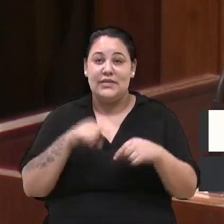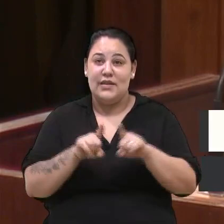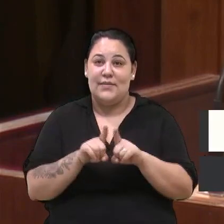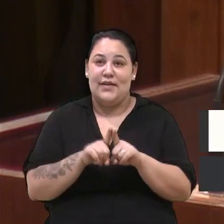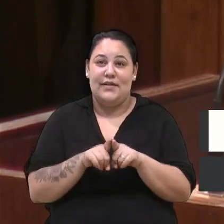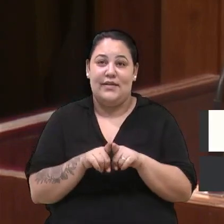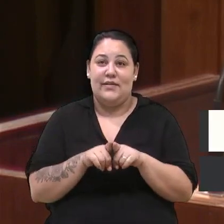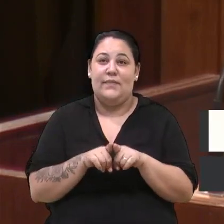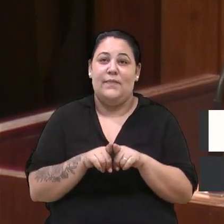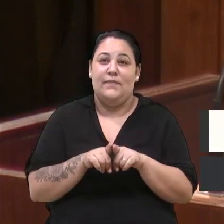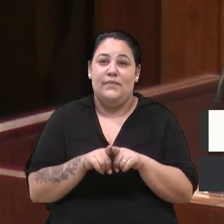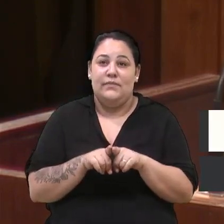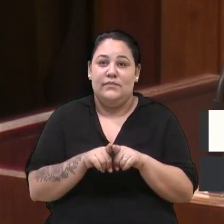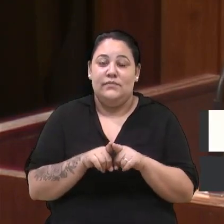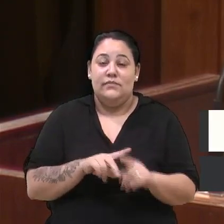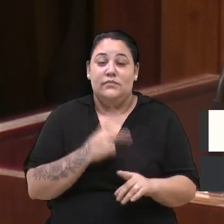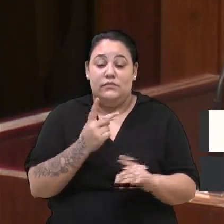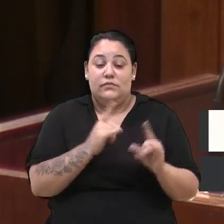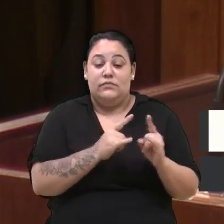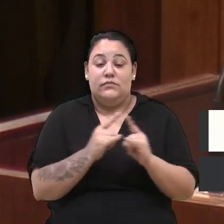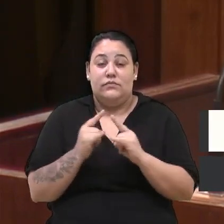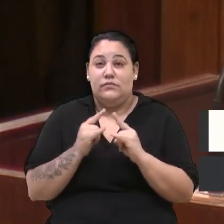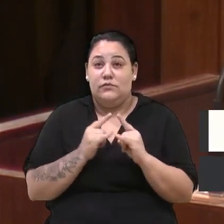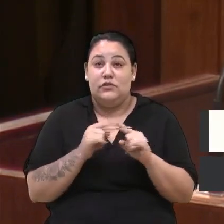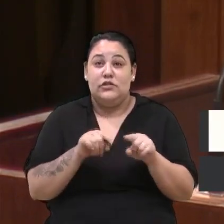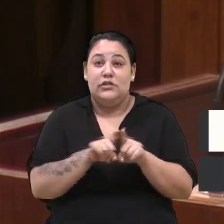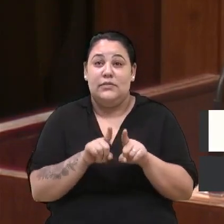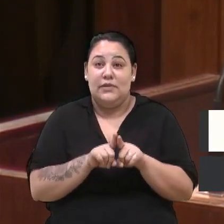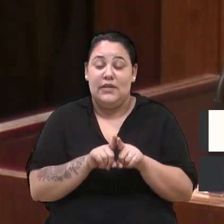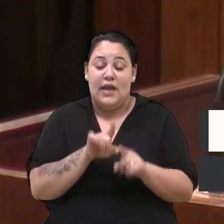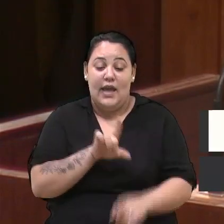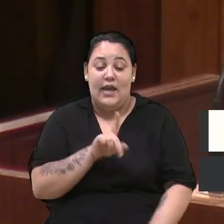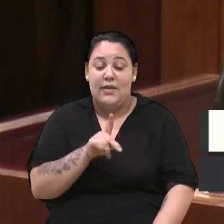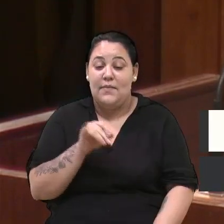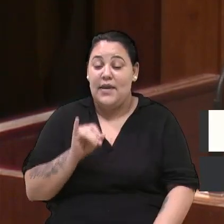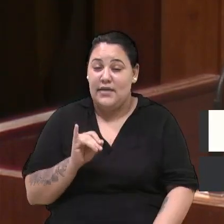das duas instituições de LPIs, tanto